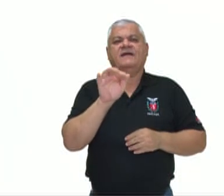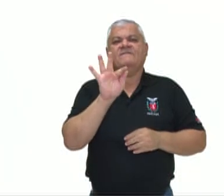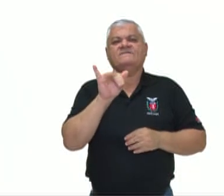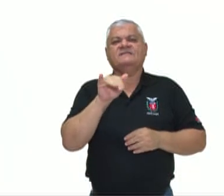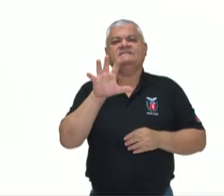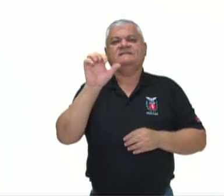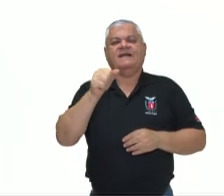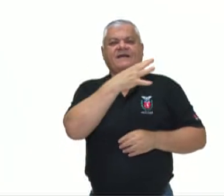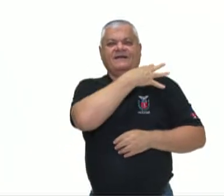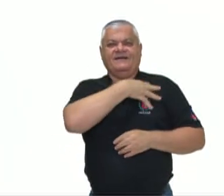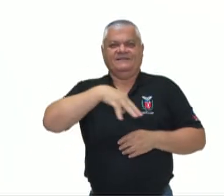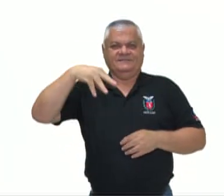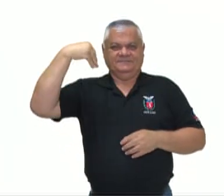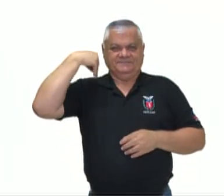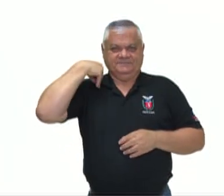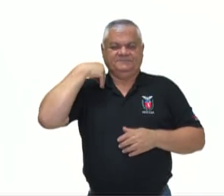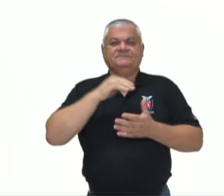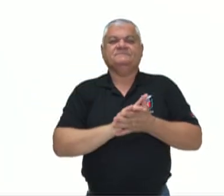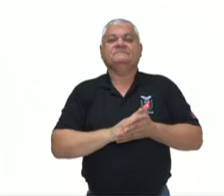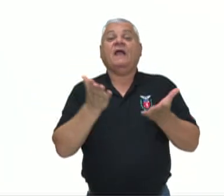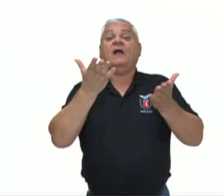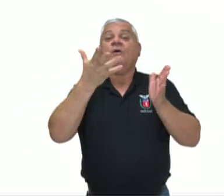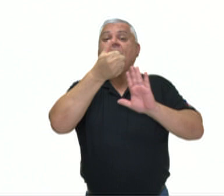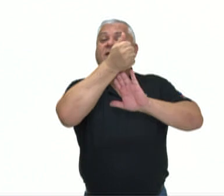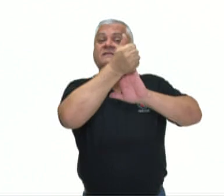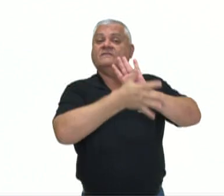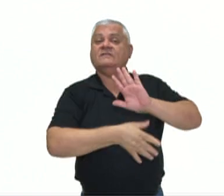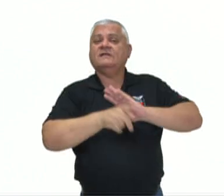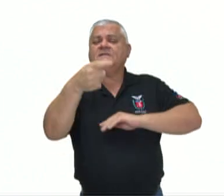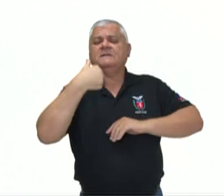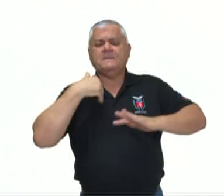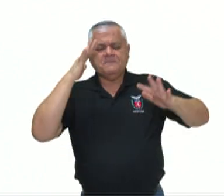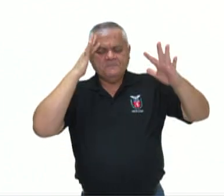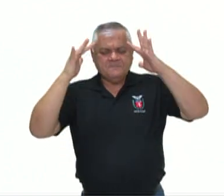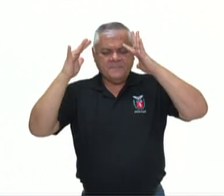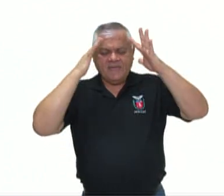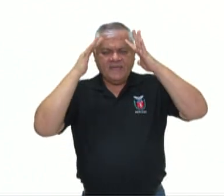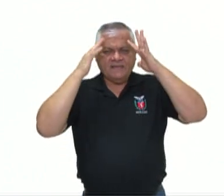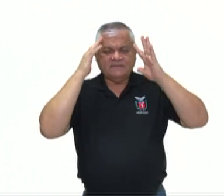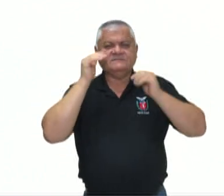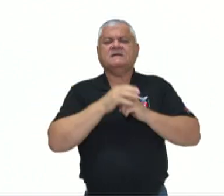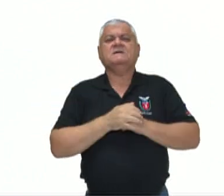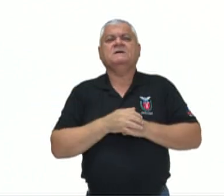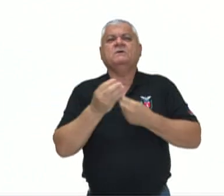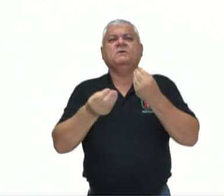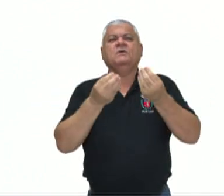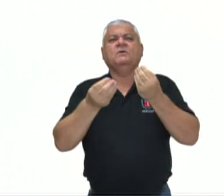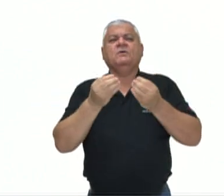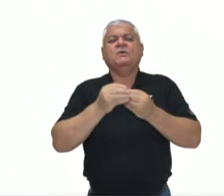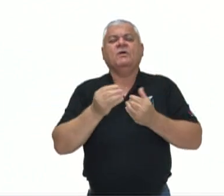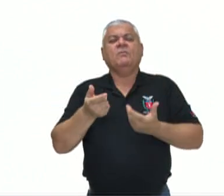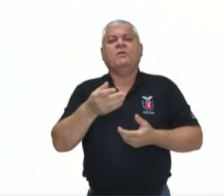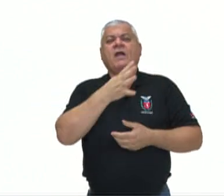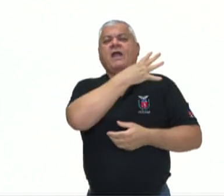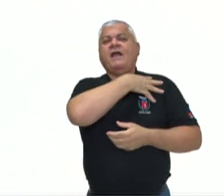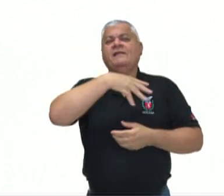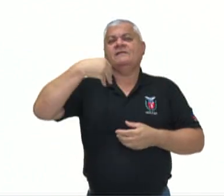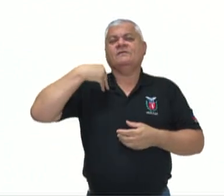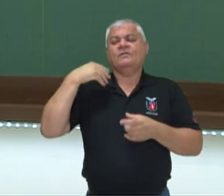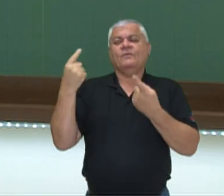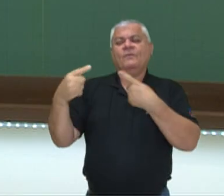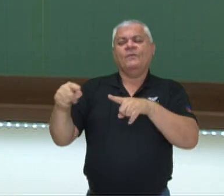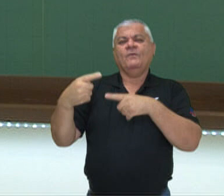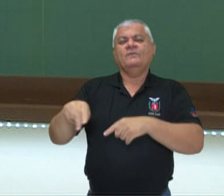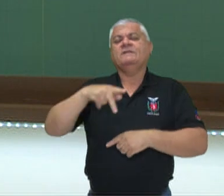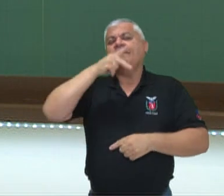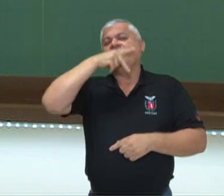uma atividade para a gente pensar isso aí, em que sentido a metafísica aristotélica critica a teoria das ideias de